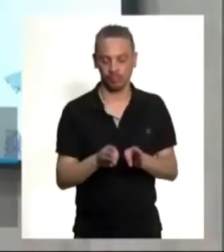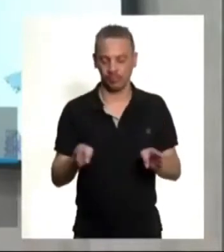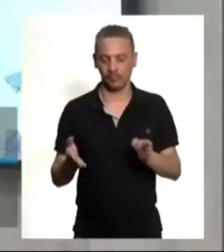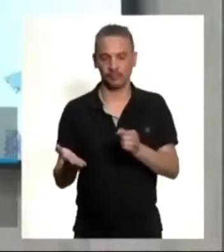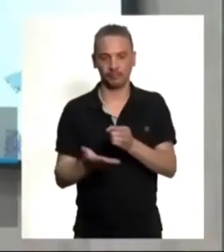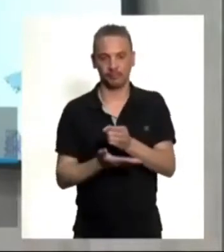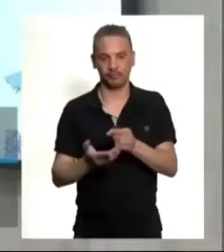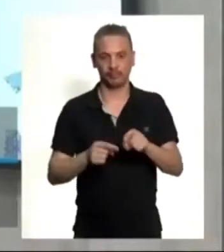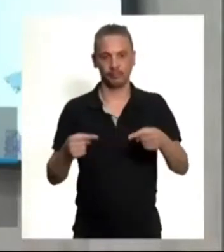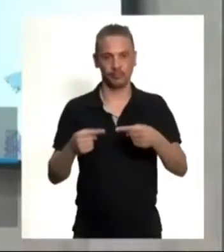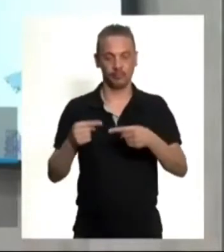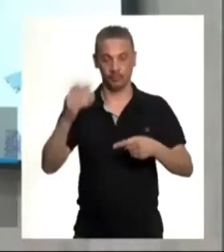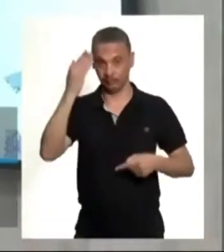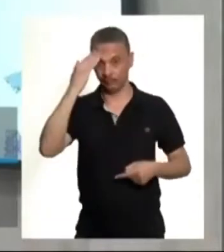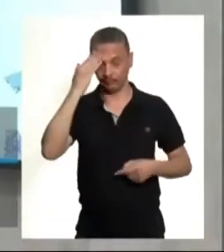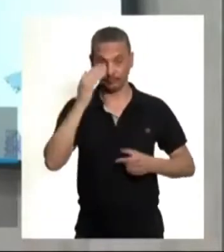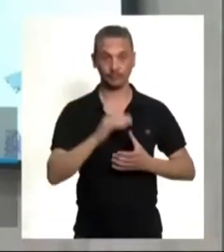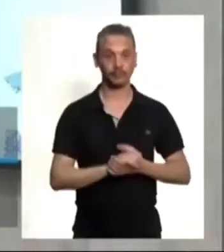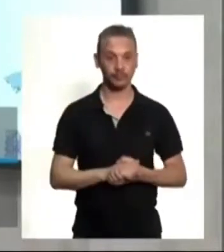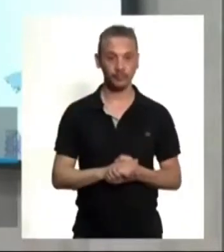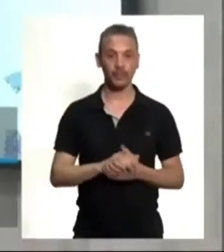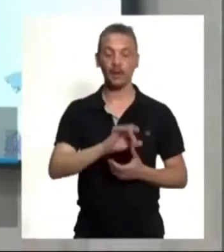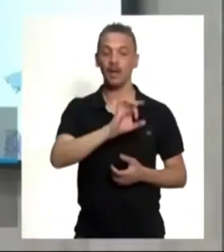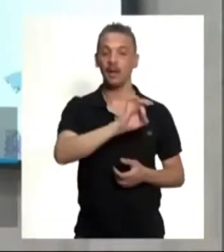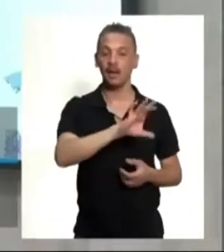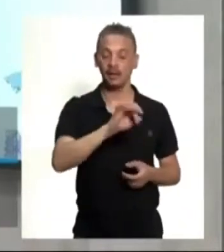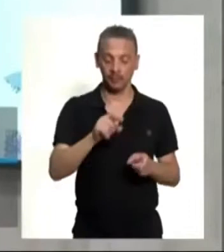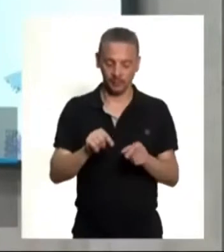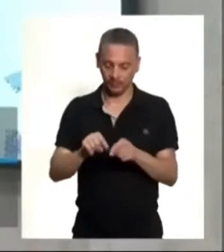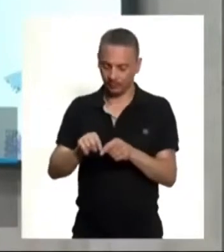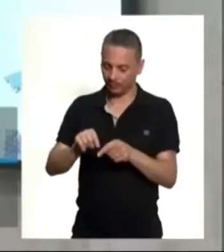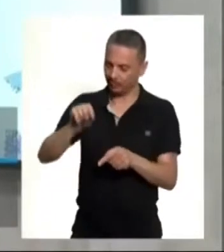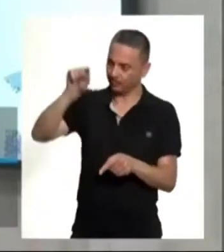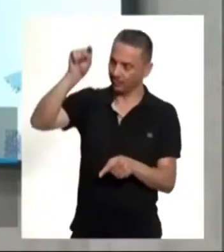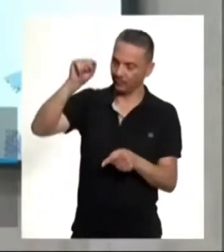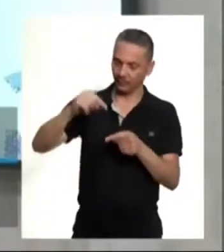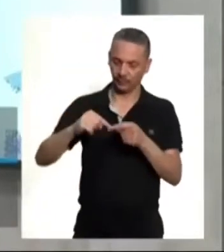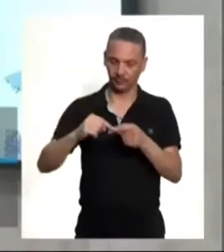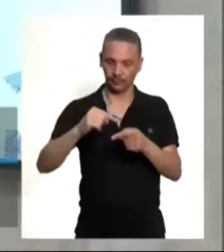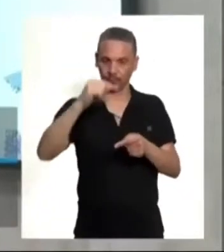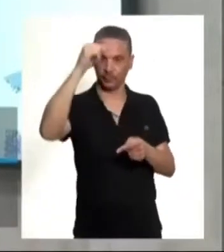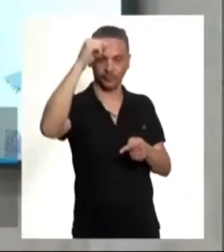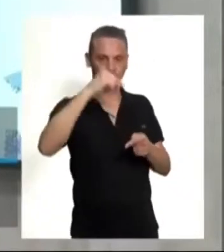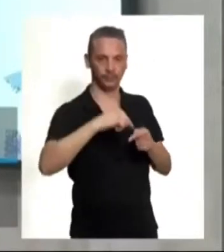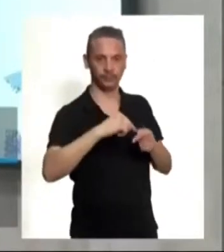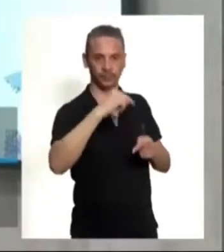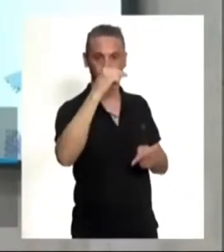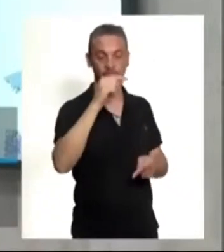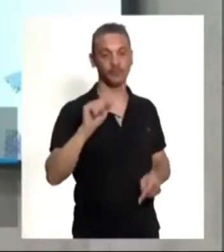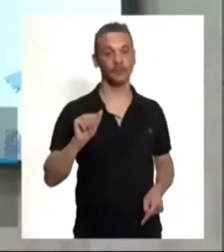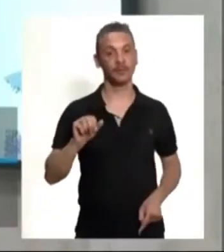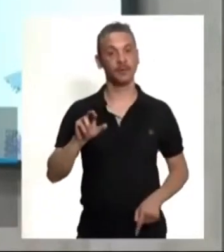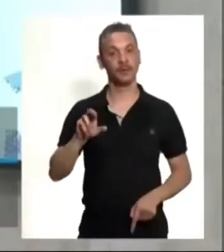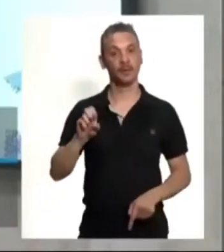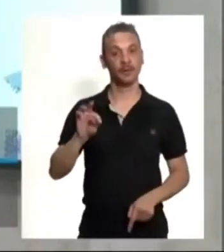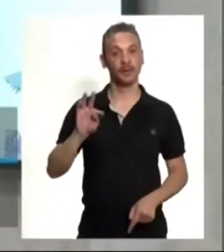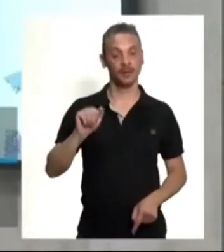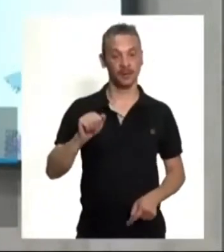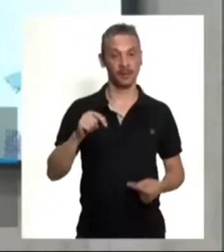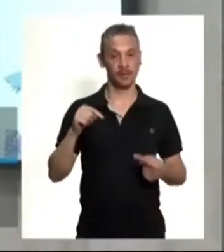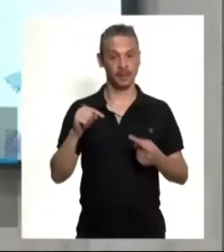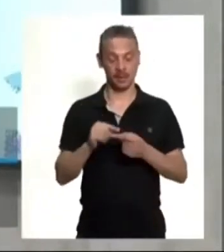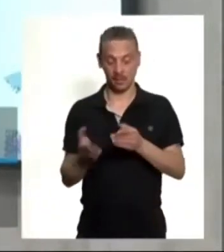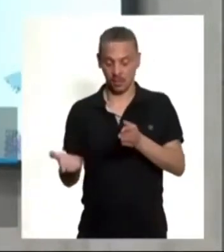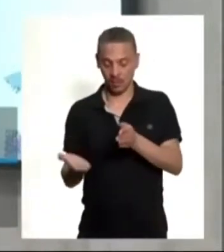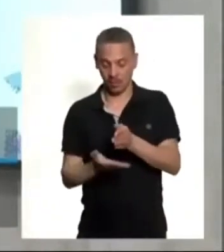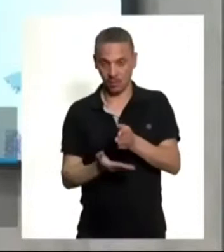à aresta lateral, tá? Cada uma das arestas laterais dessa caixa formará lá no chão, lá na base da caixa,